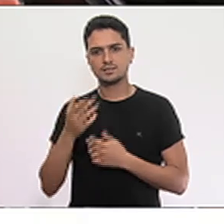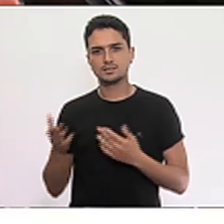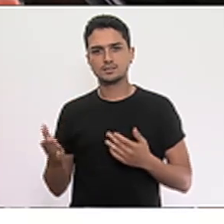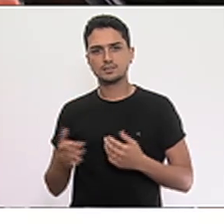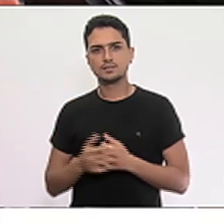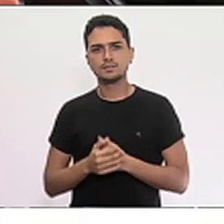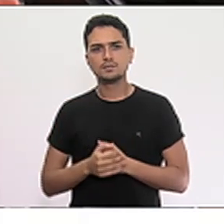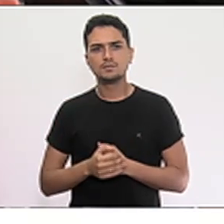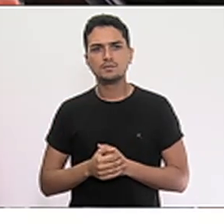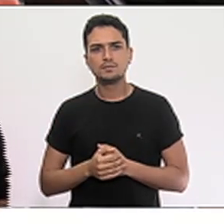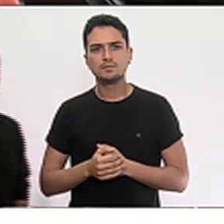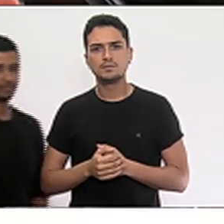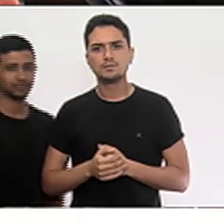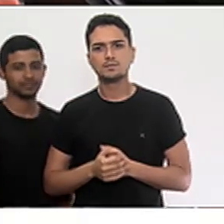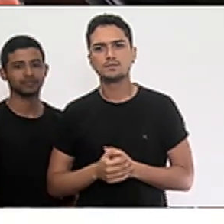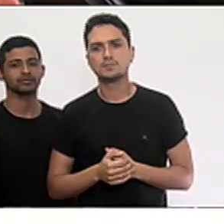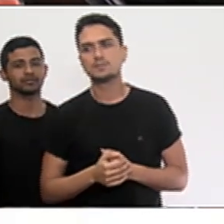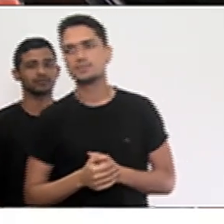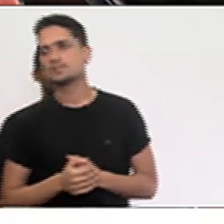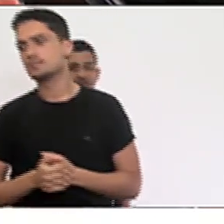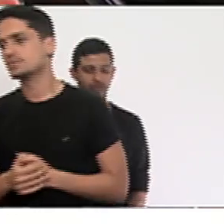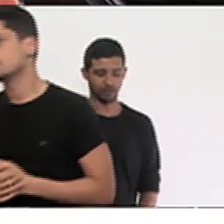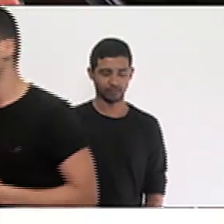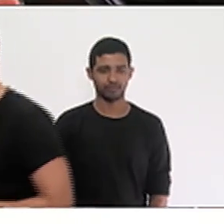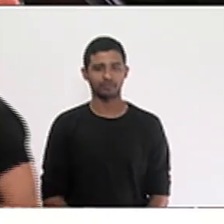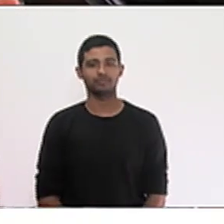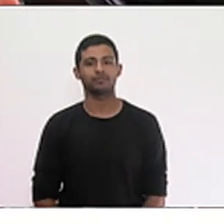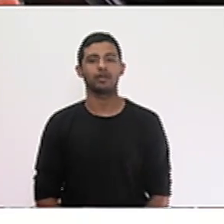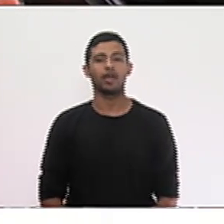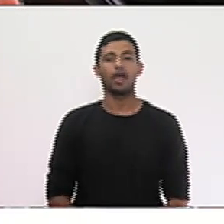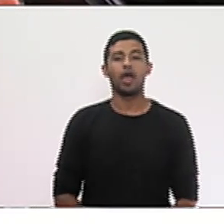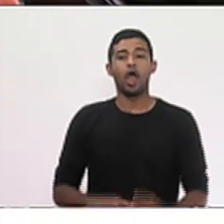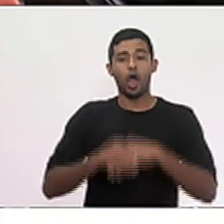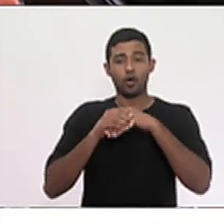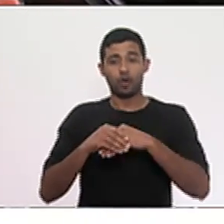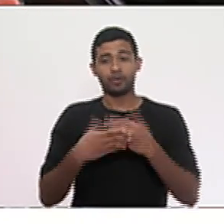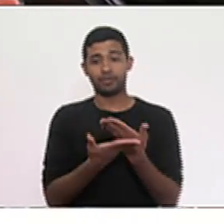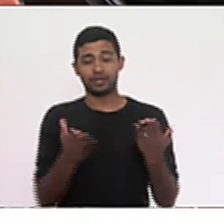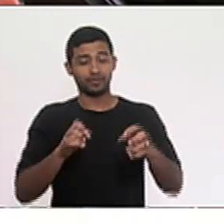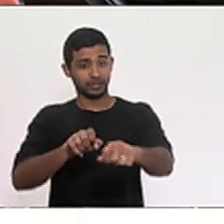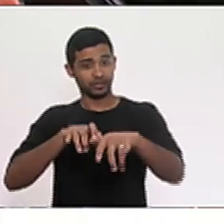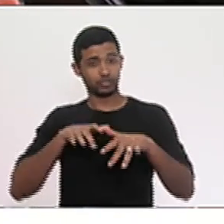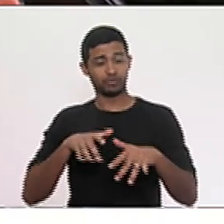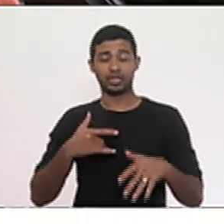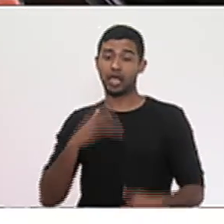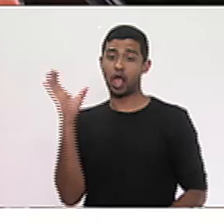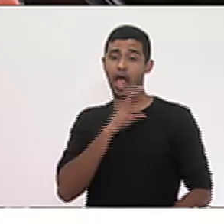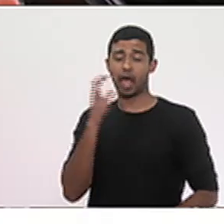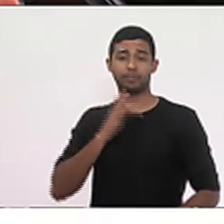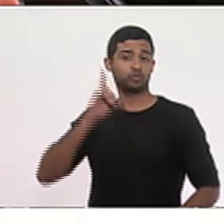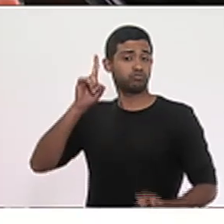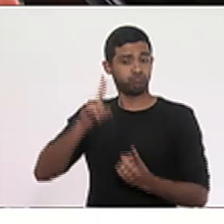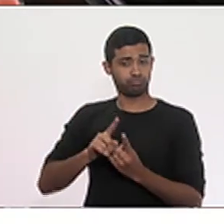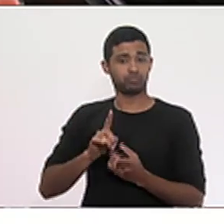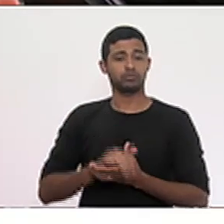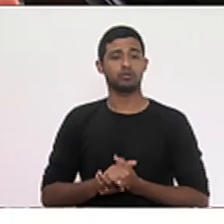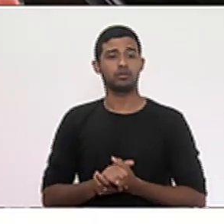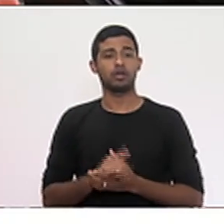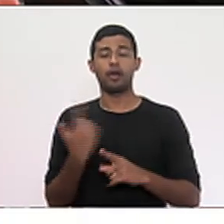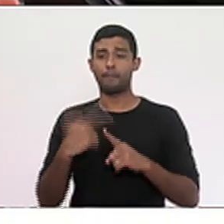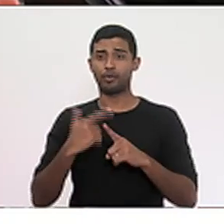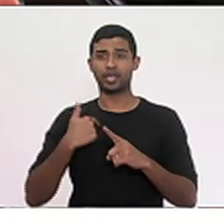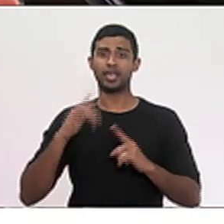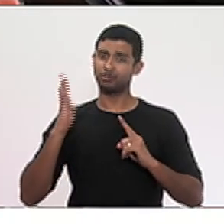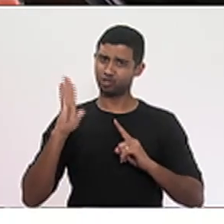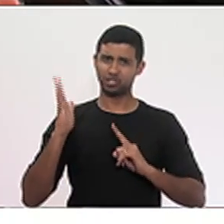mesa, cumprimento as senhoras e senhores do plenário. Vou ser bastante breve, porque eu já fui